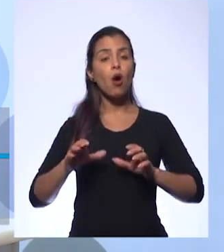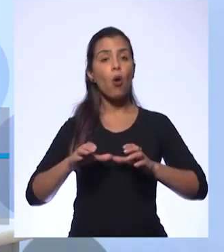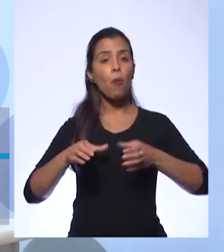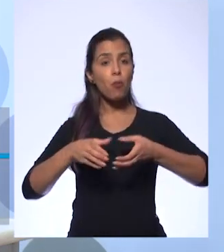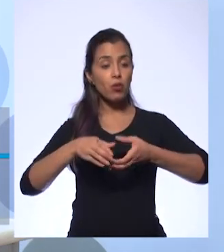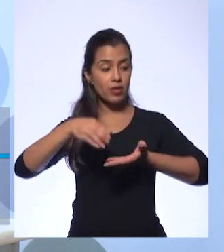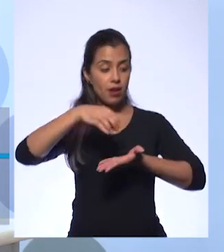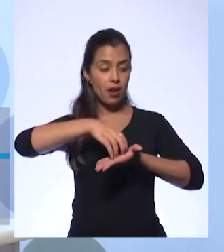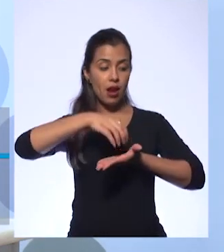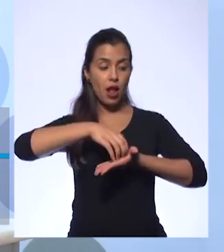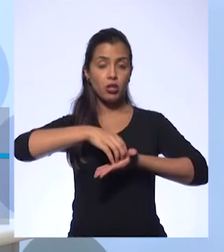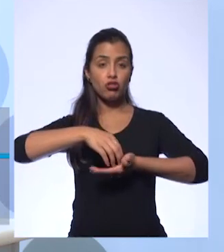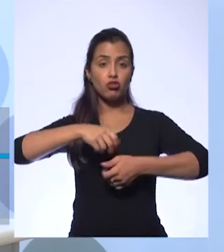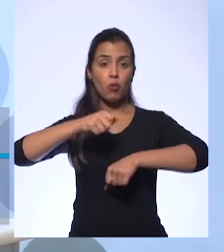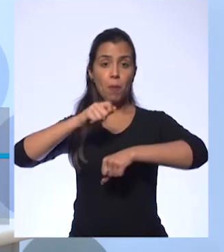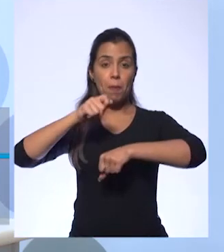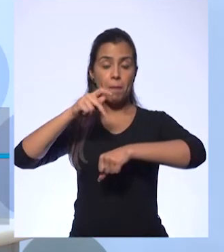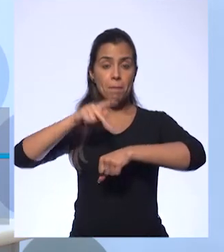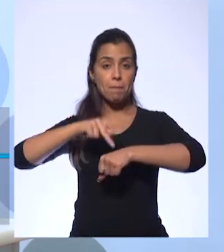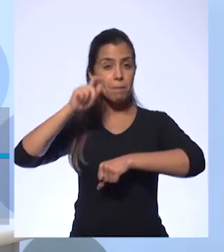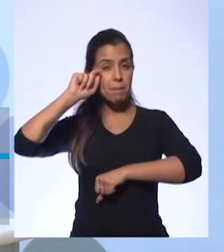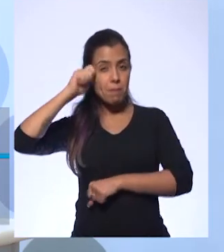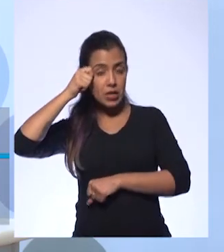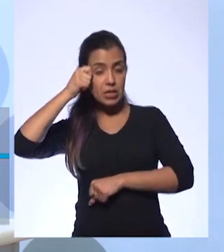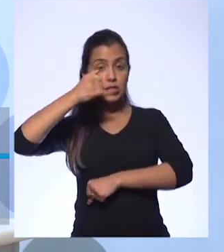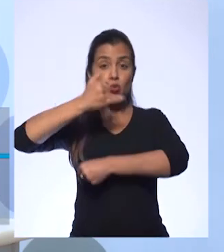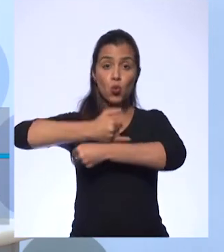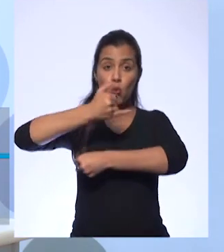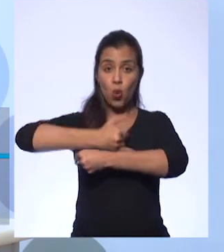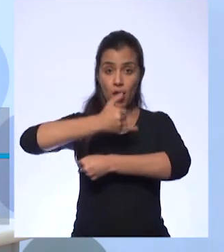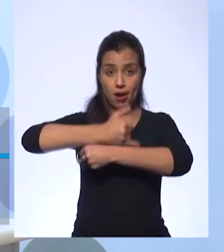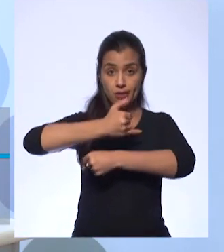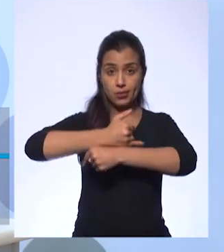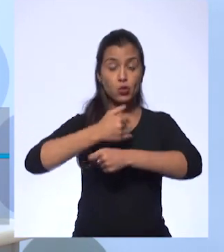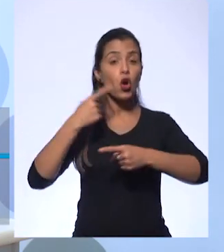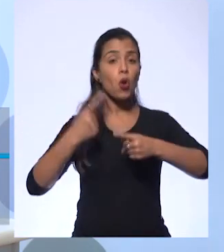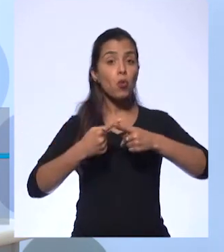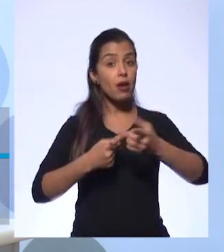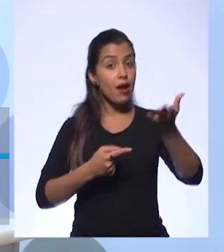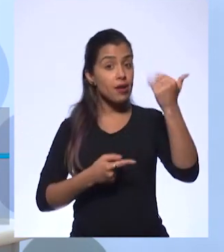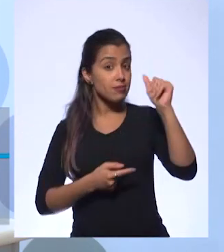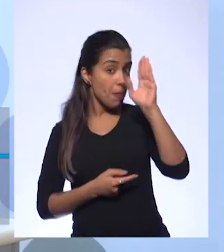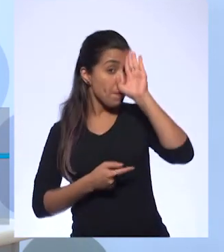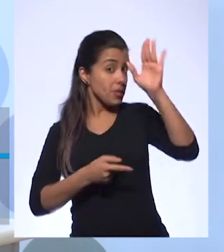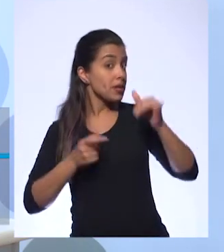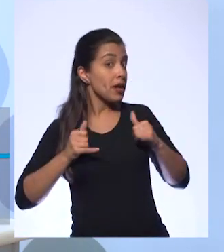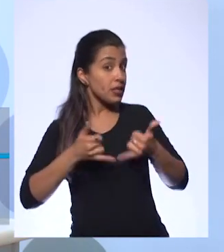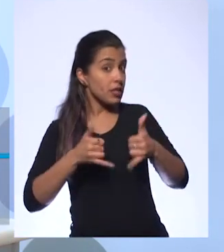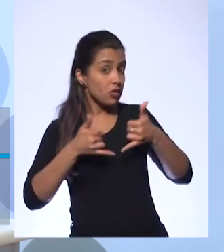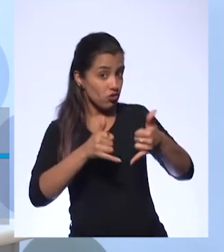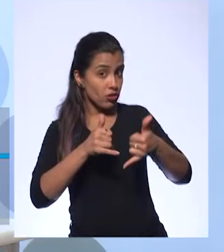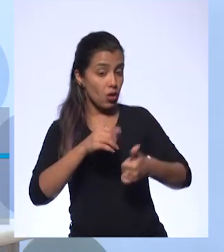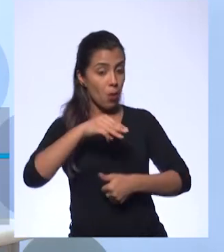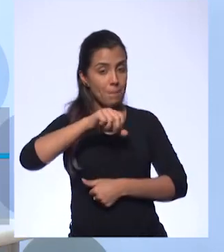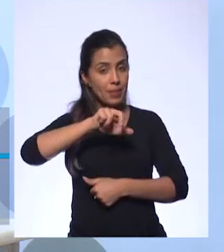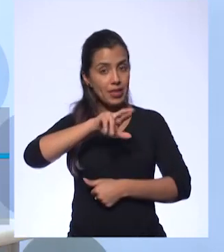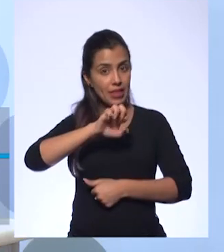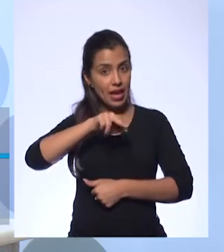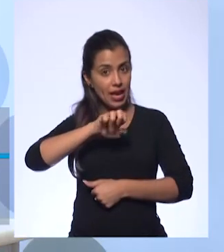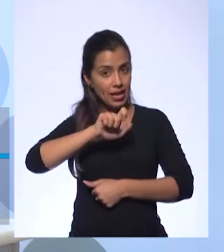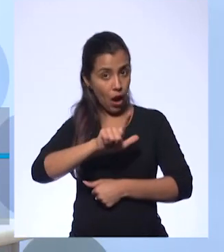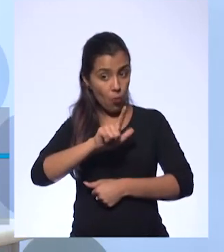por que do carvão e do aço? O carvão era a fonte de energia principal na época, né, o carvão mineral. E o aço